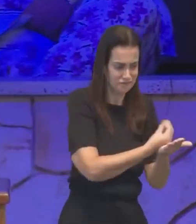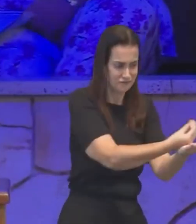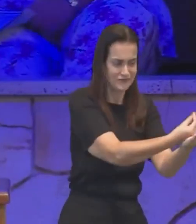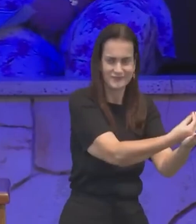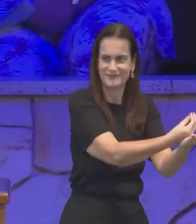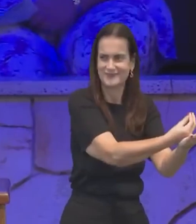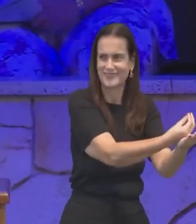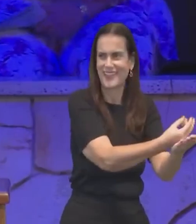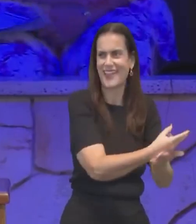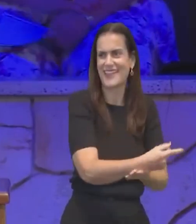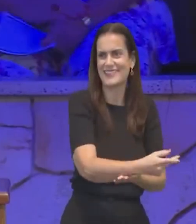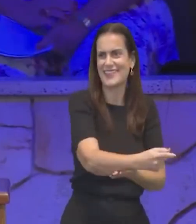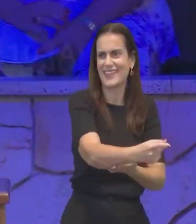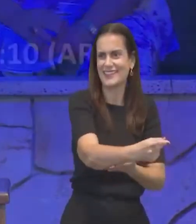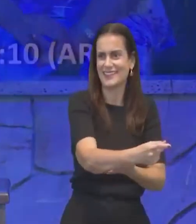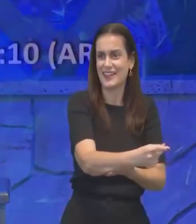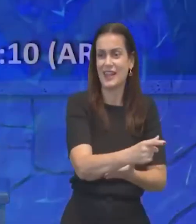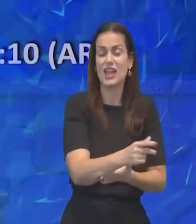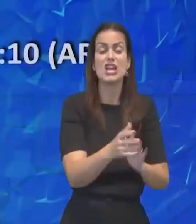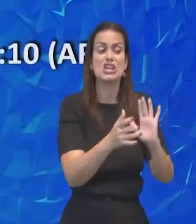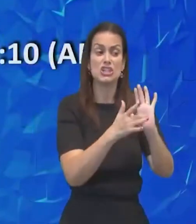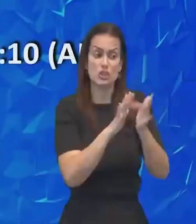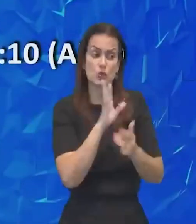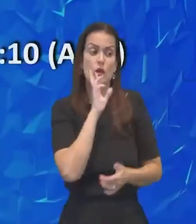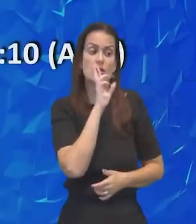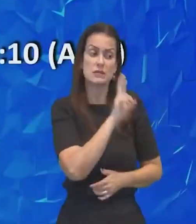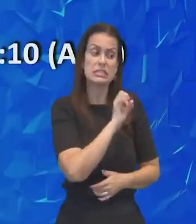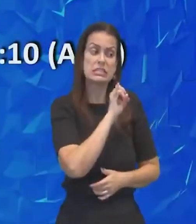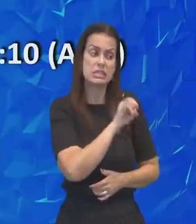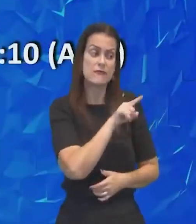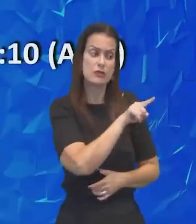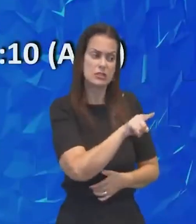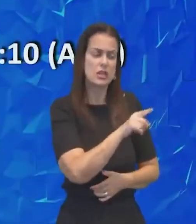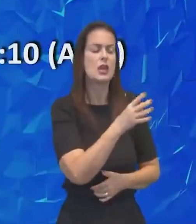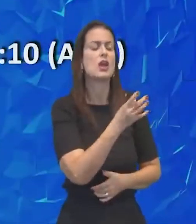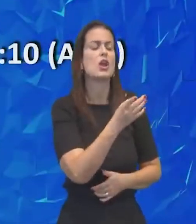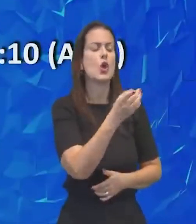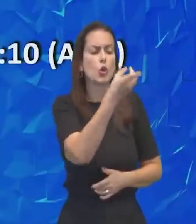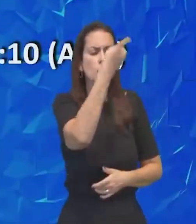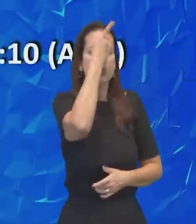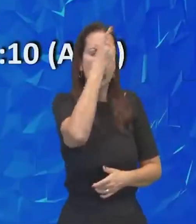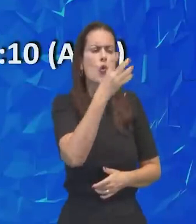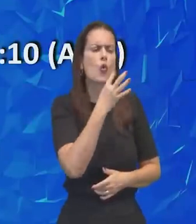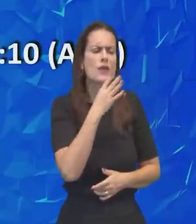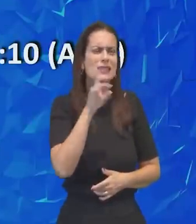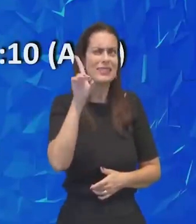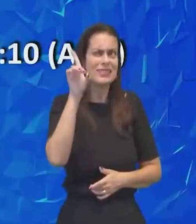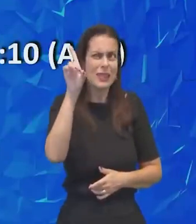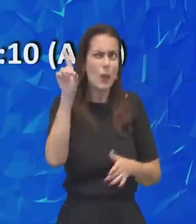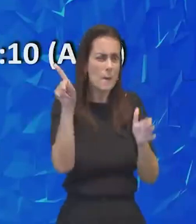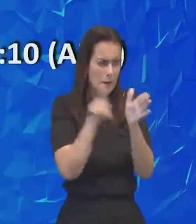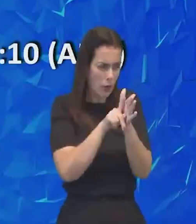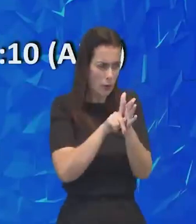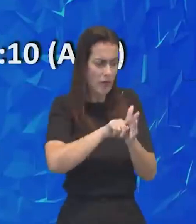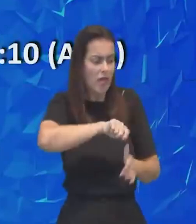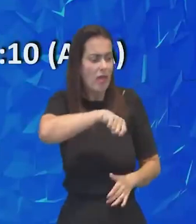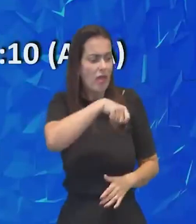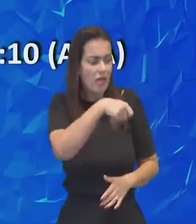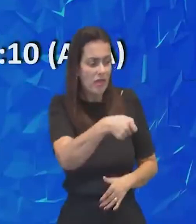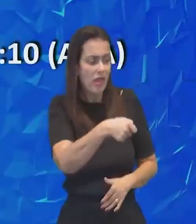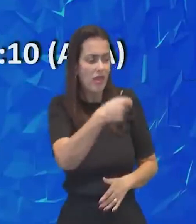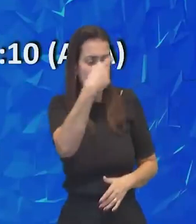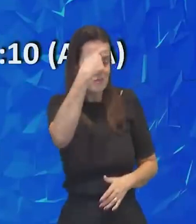verso 10. Respondeu-lhe Jesus: se tivesses conhecido o dom de Deus, e quem é o que te